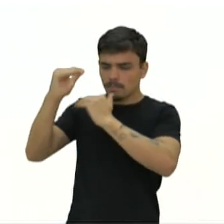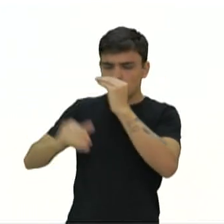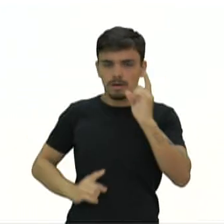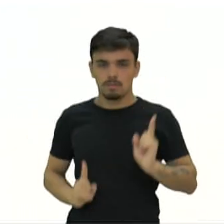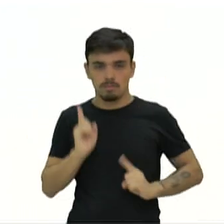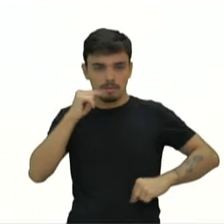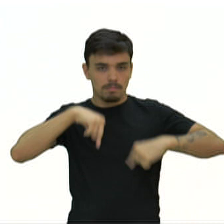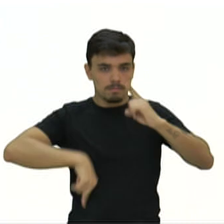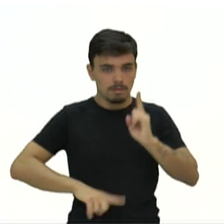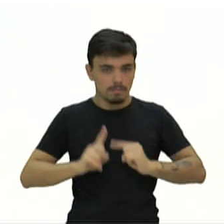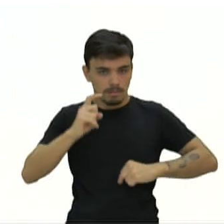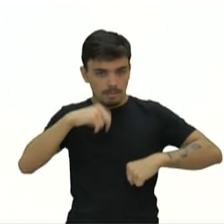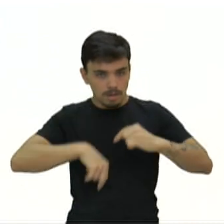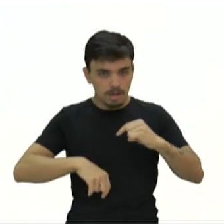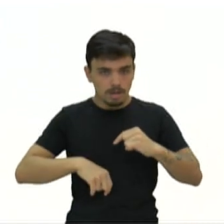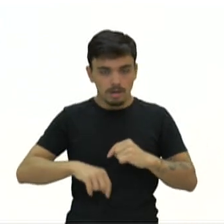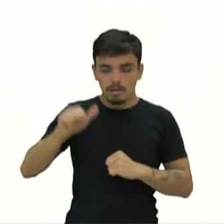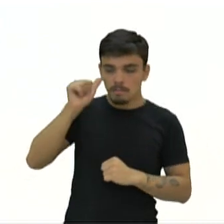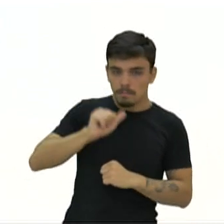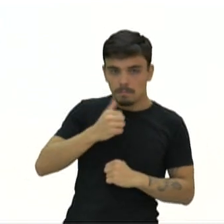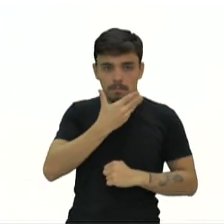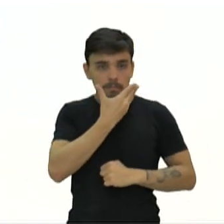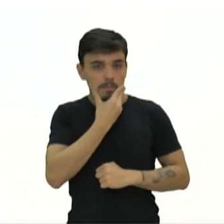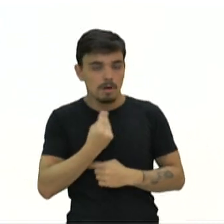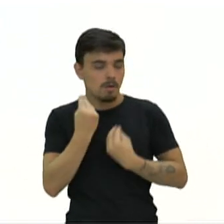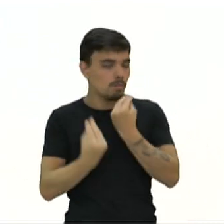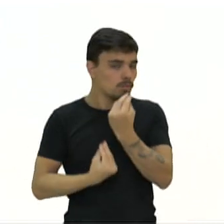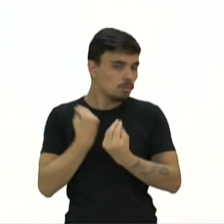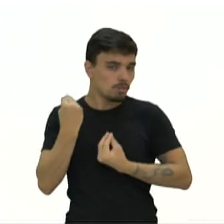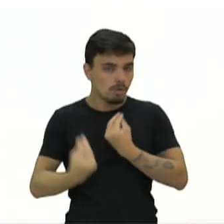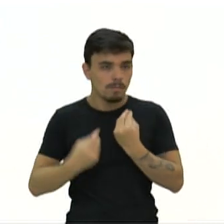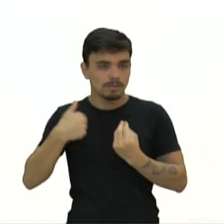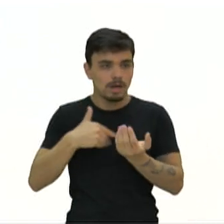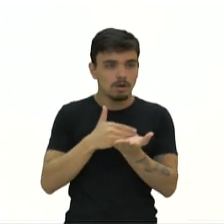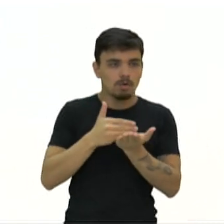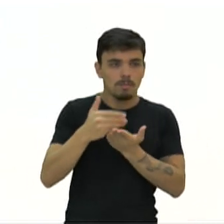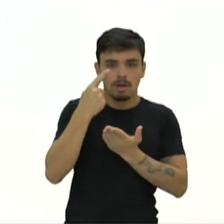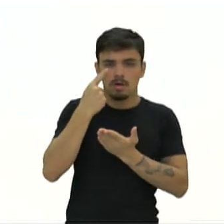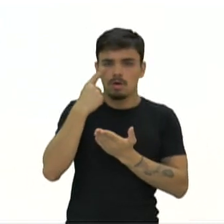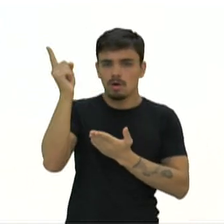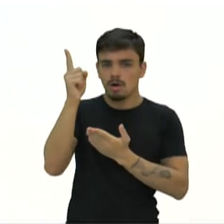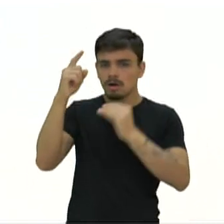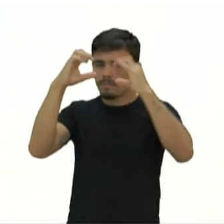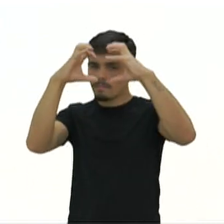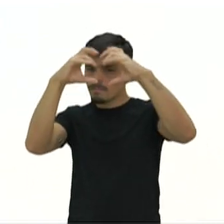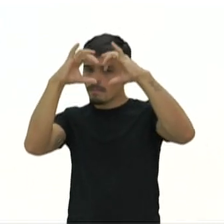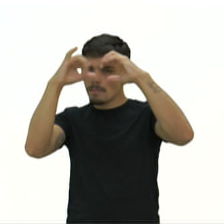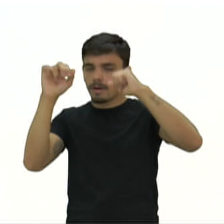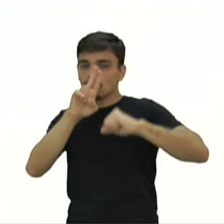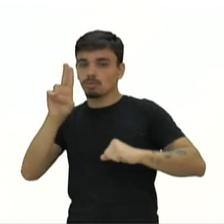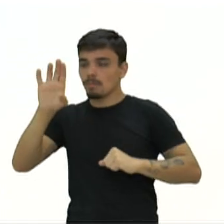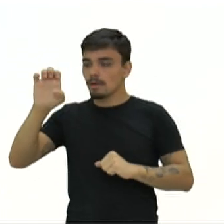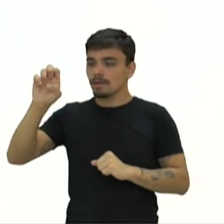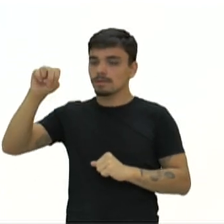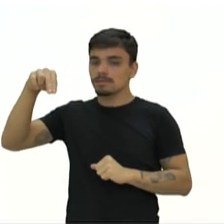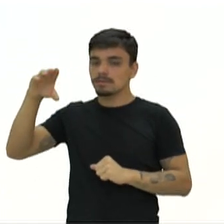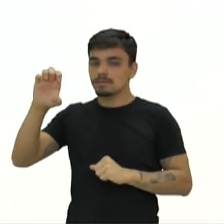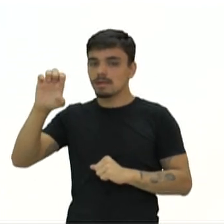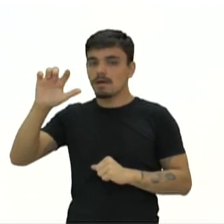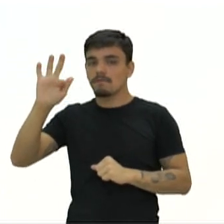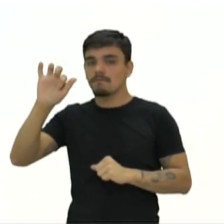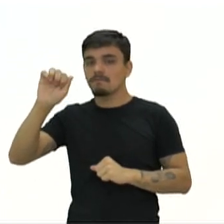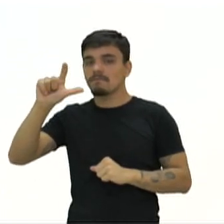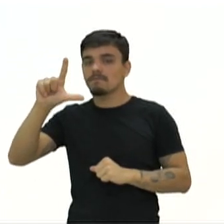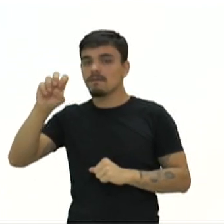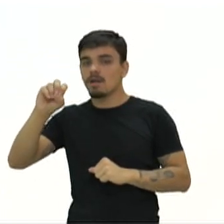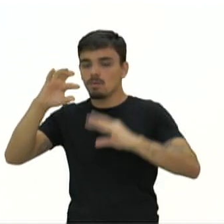hormônios sexuais. Esse processo todo já começa aqui na região que a gente chama de encéfalo, né? Todo esse conteúdo do crânio aqui,